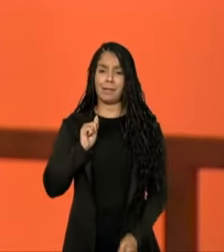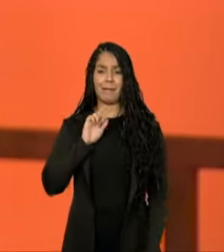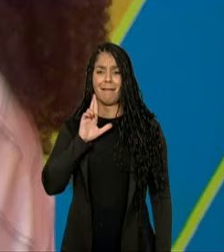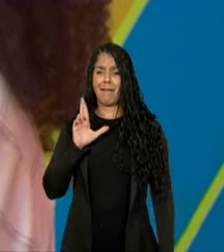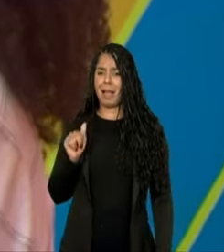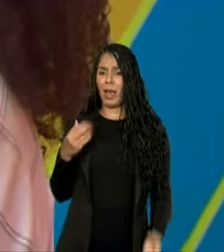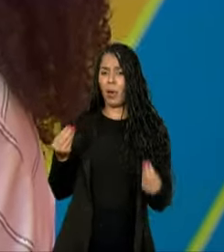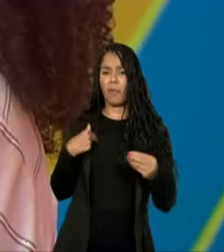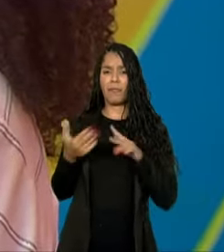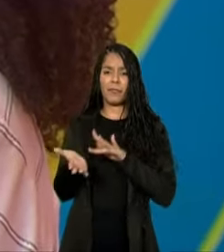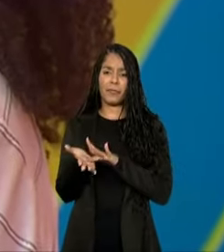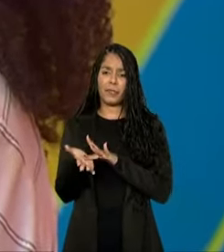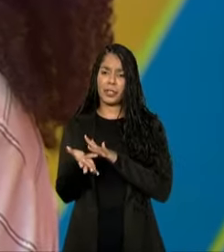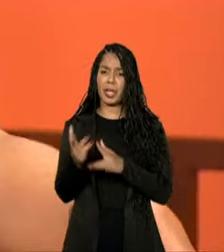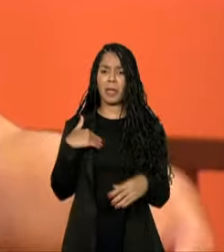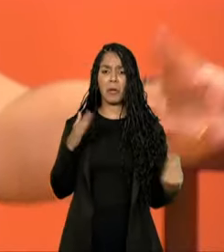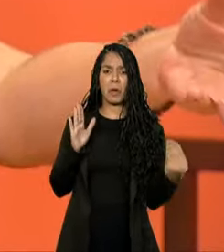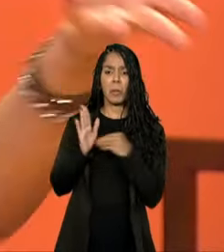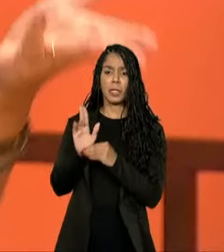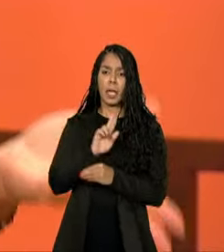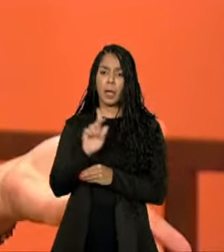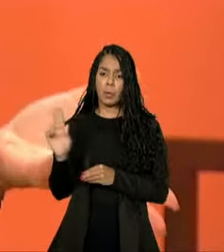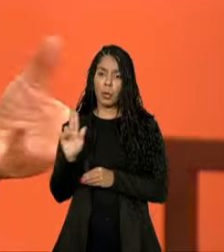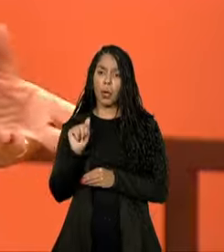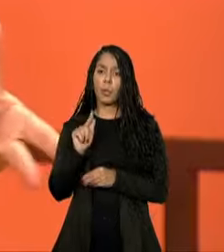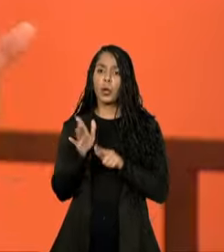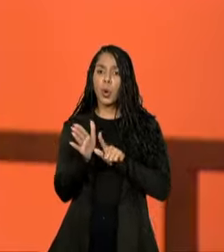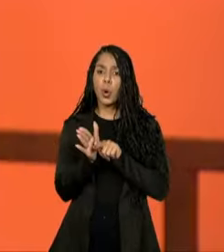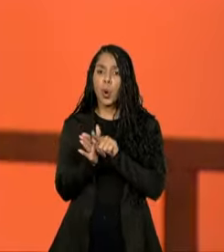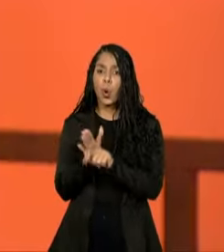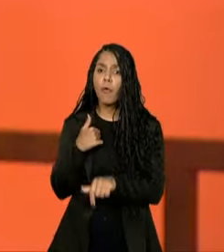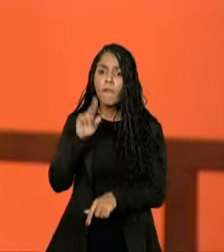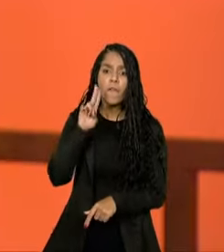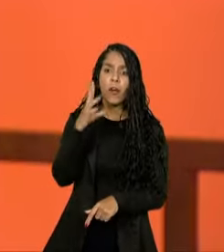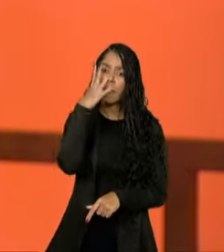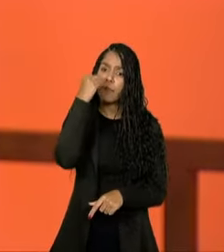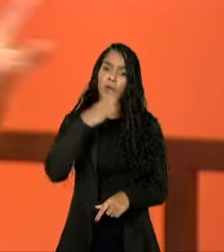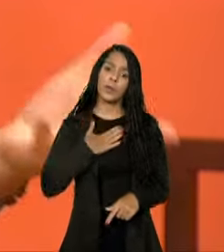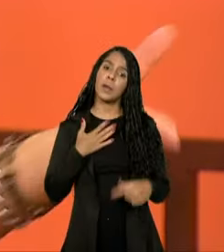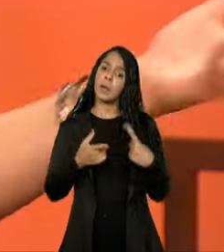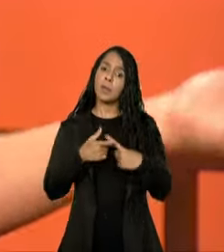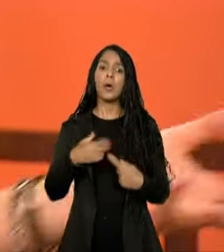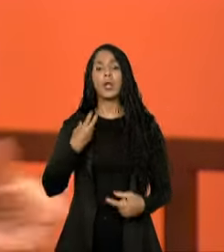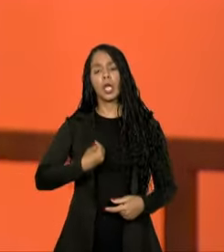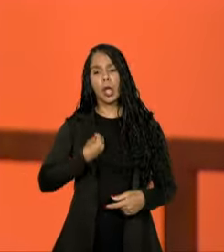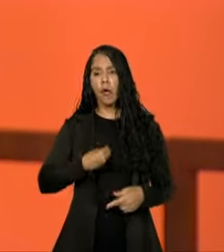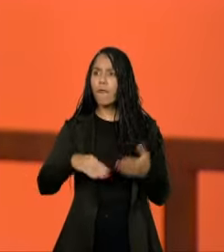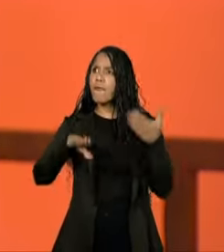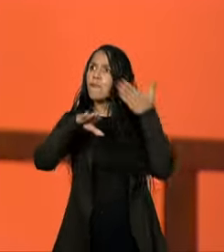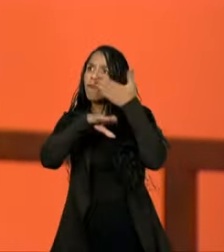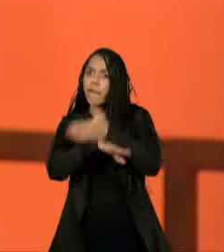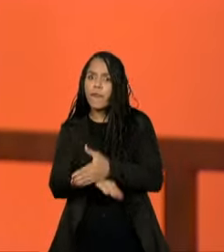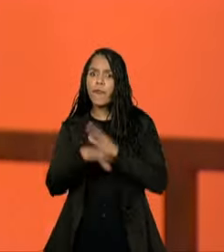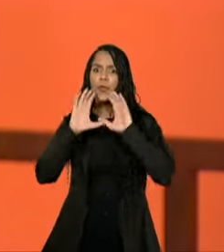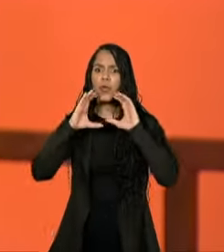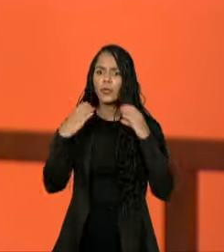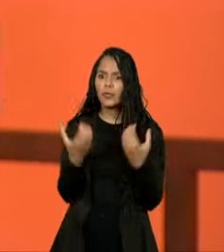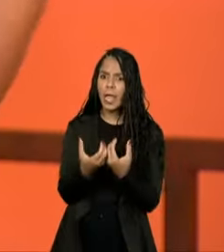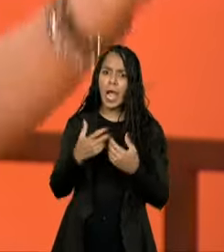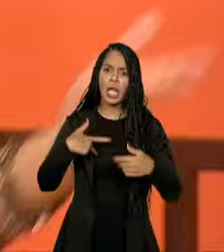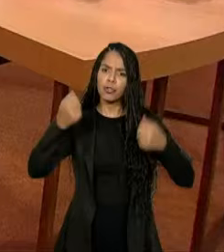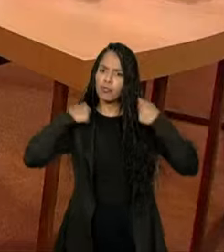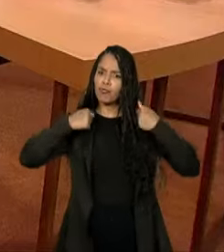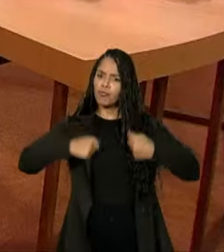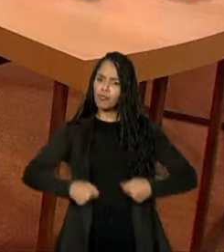mas como é que eu vou fingir? A pessoa vai botar meu nome lá no Google, vai ver uma foto minha, porque em algum momento antes eu vivi no estádio, eu vestia a camisa. Claro.